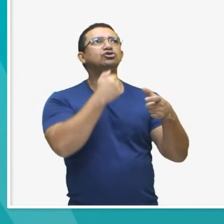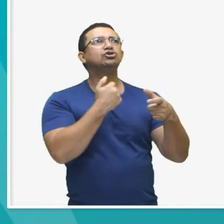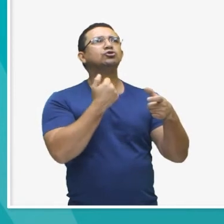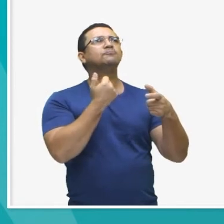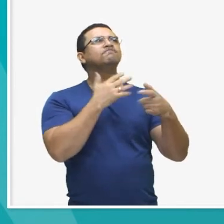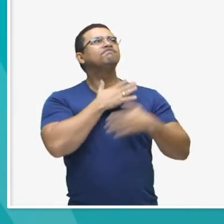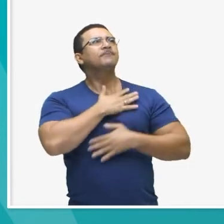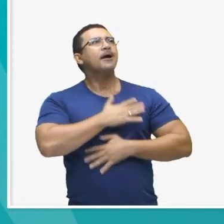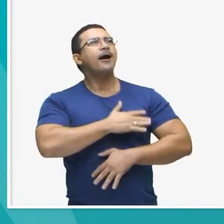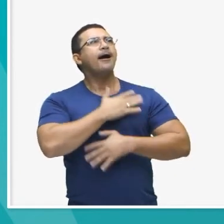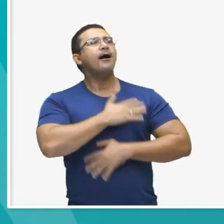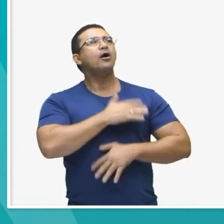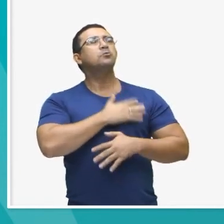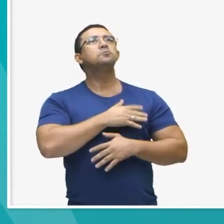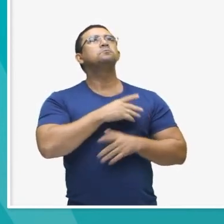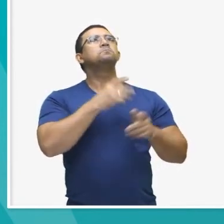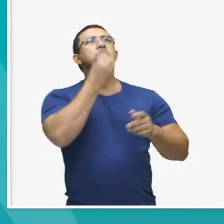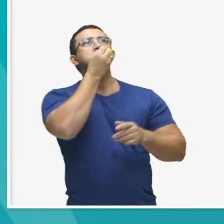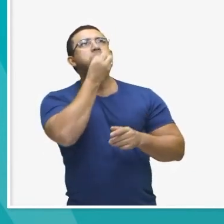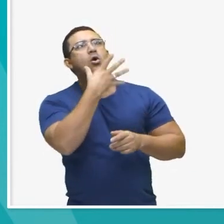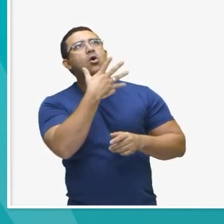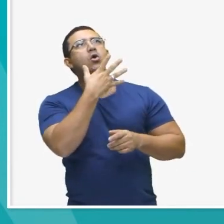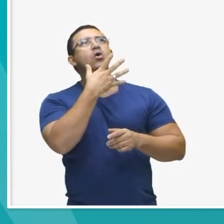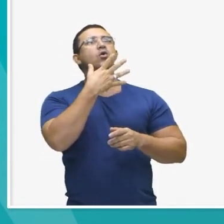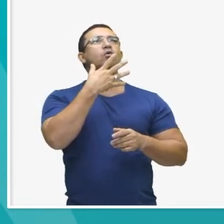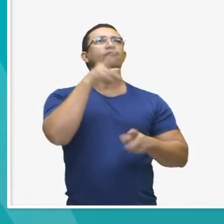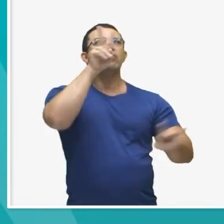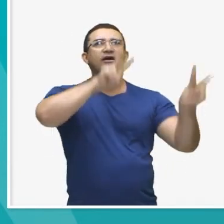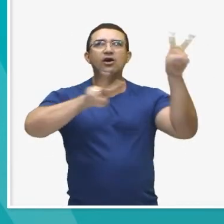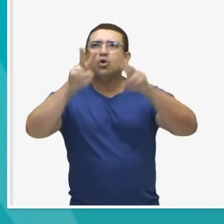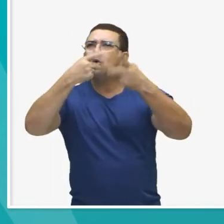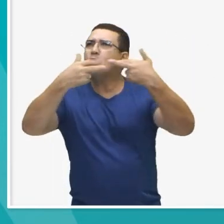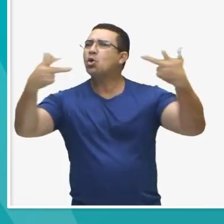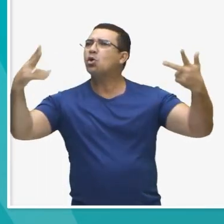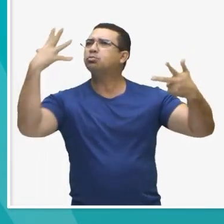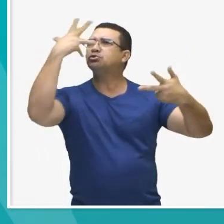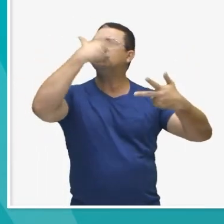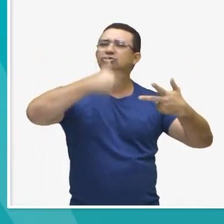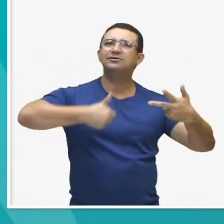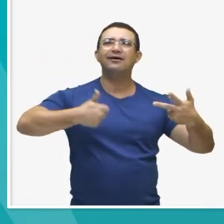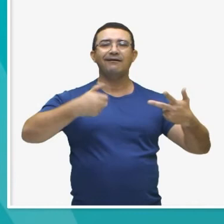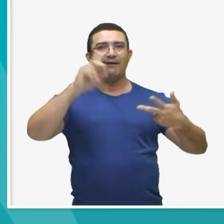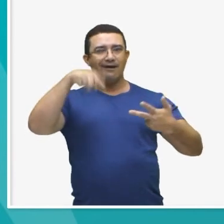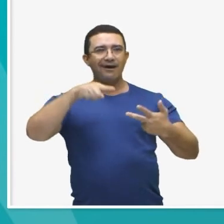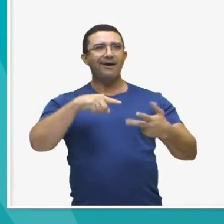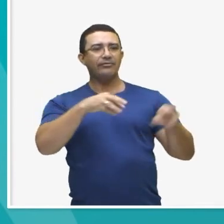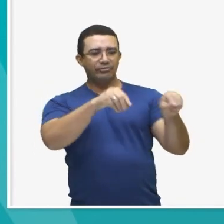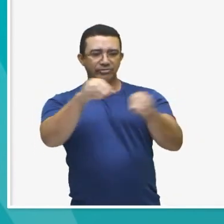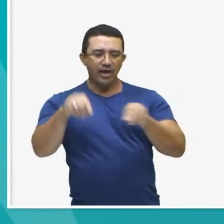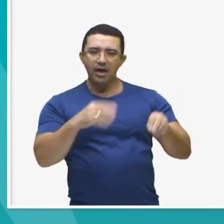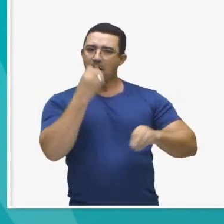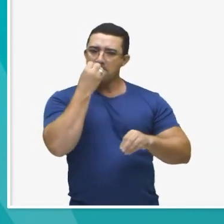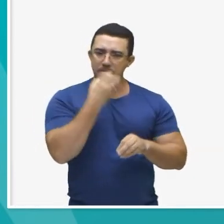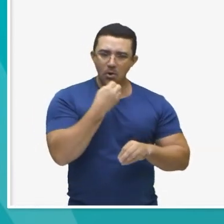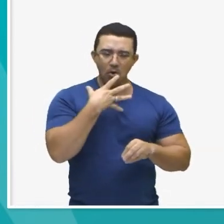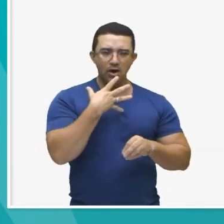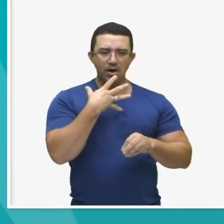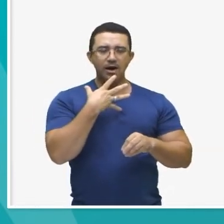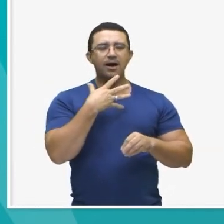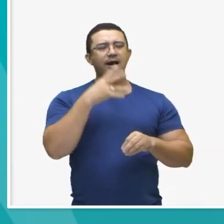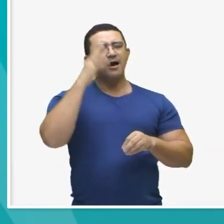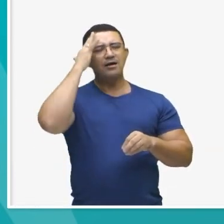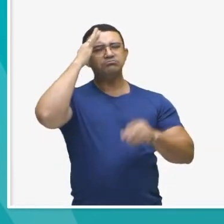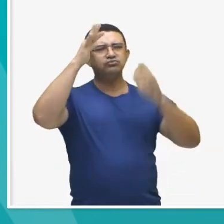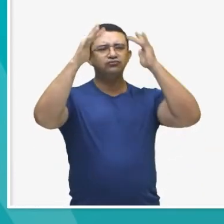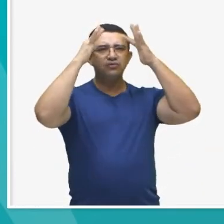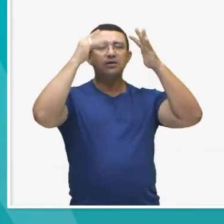os pés e para a vista, ou seja, é uma terra doce, boa para se pisar e também para se